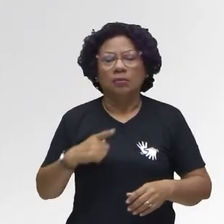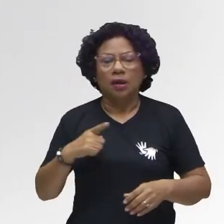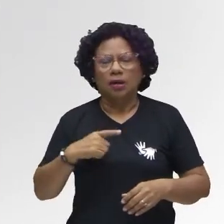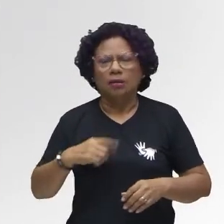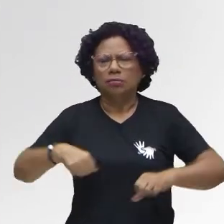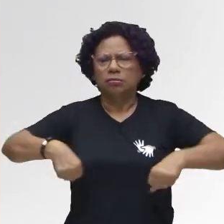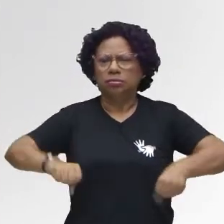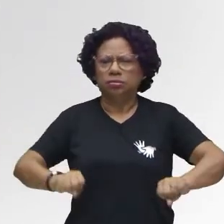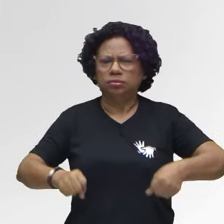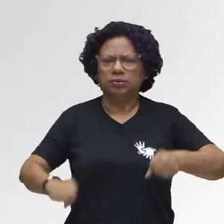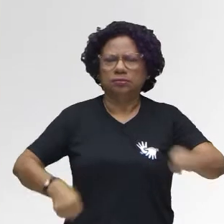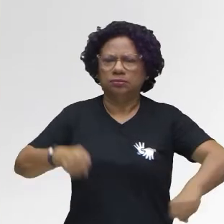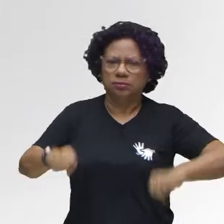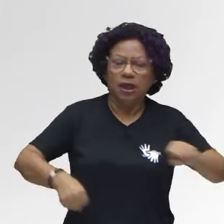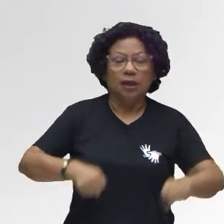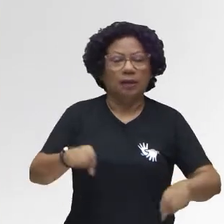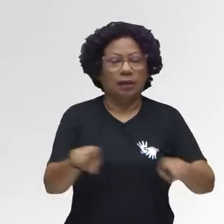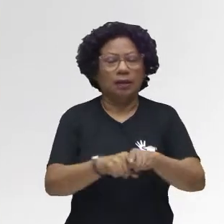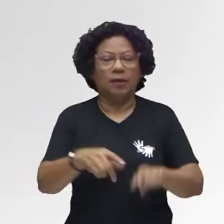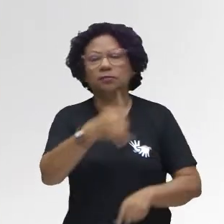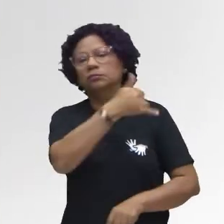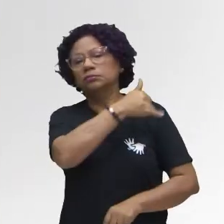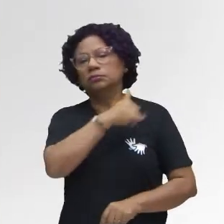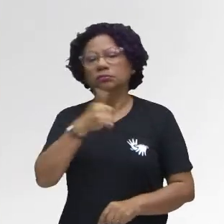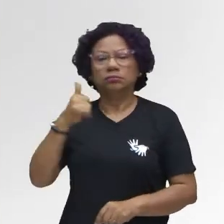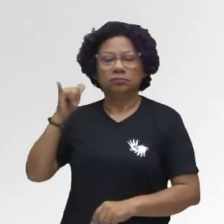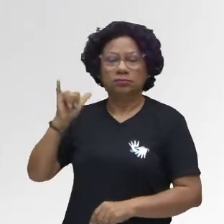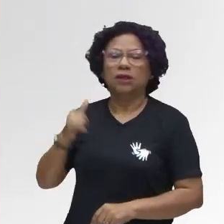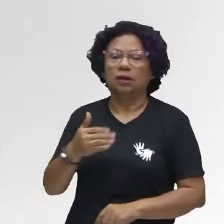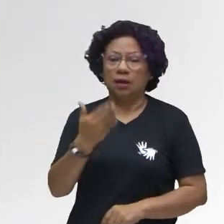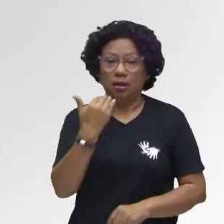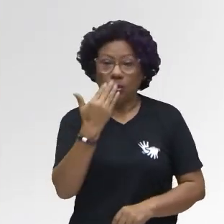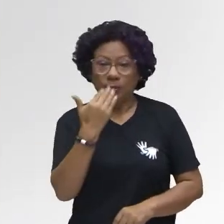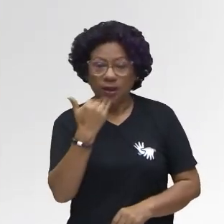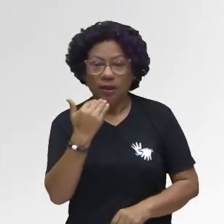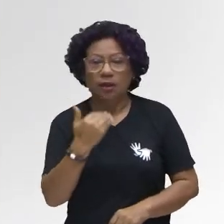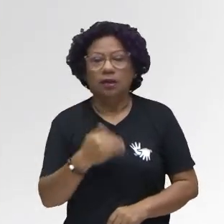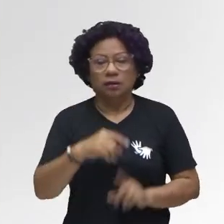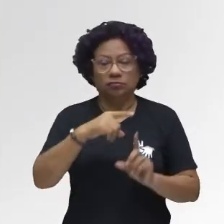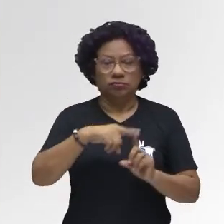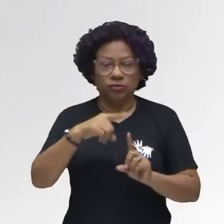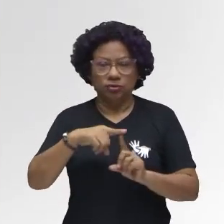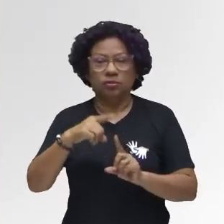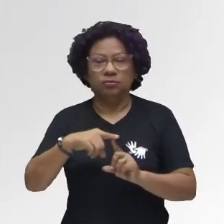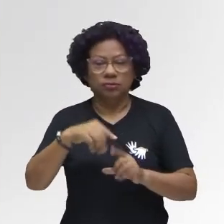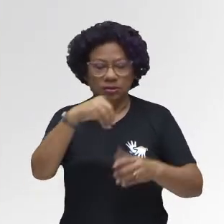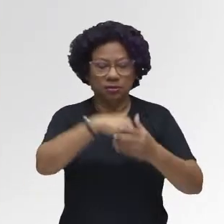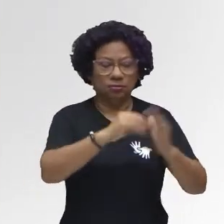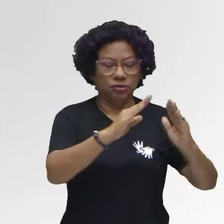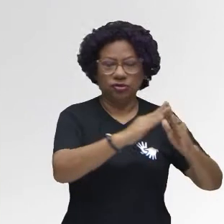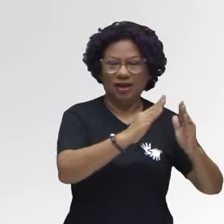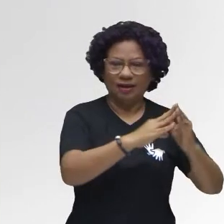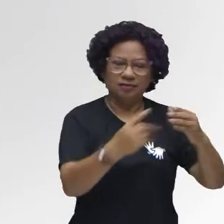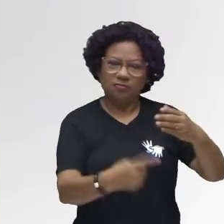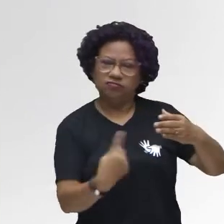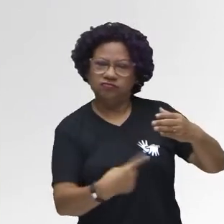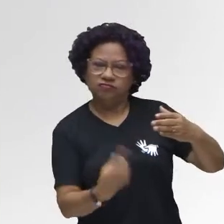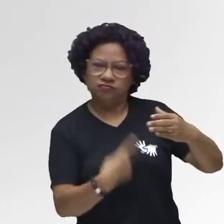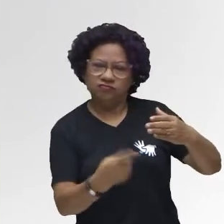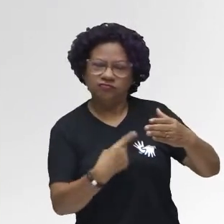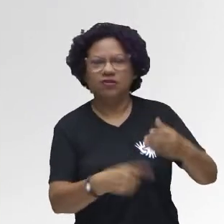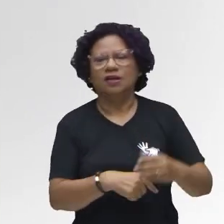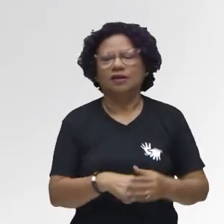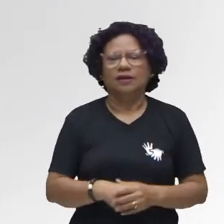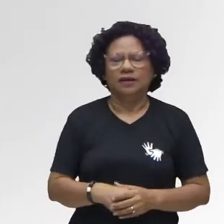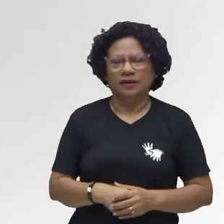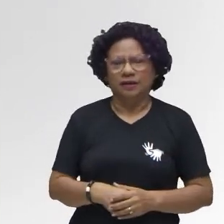roupas, perfumaria, como alimentos, eletrodomésticos, remédios, automóveis, etc. Espero